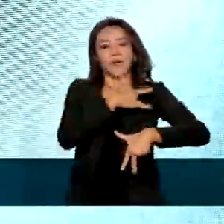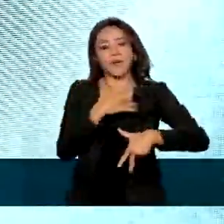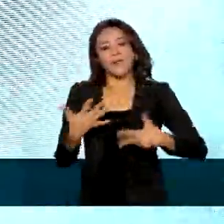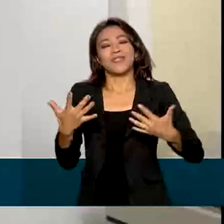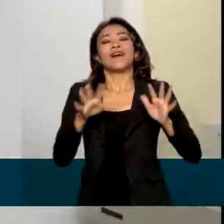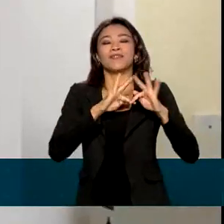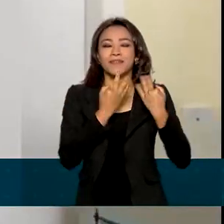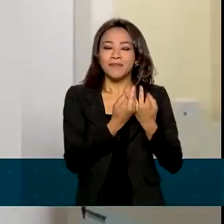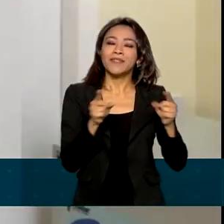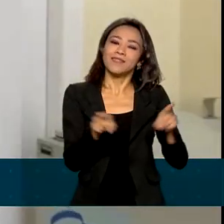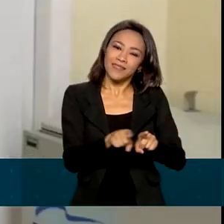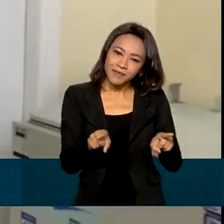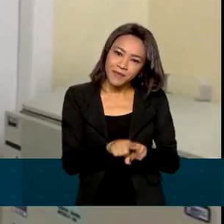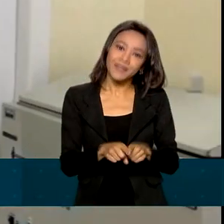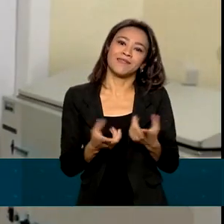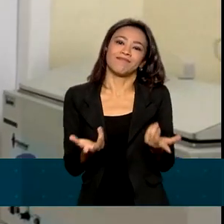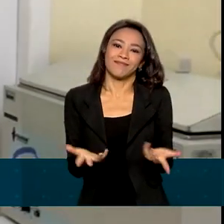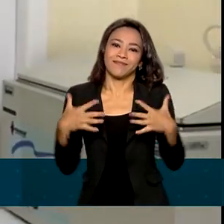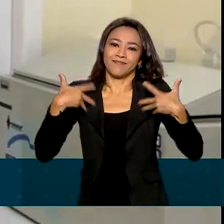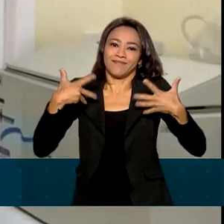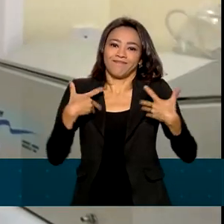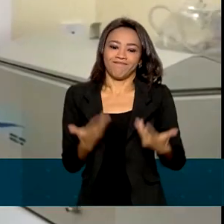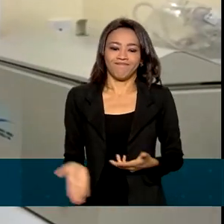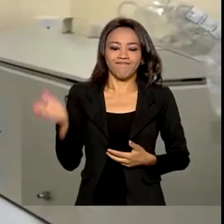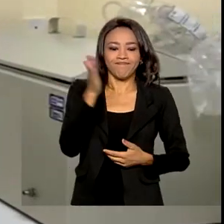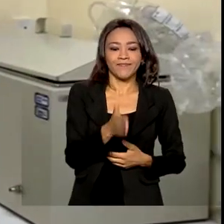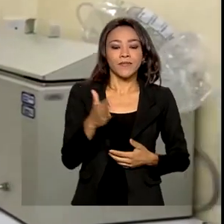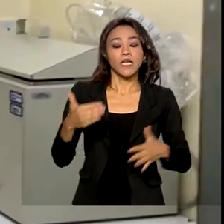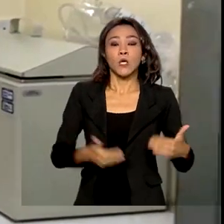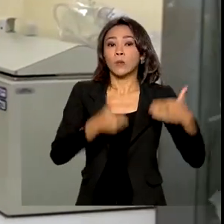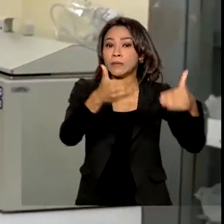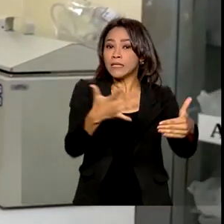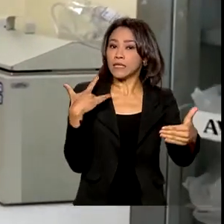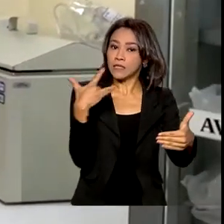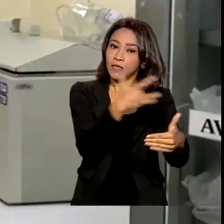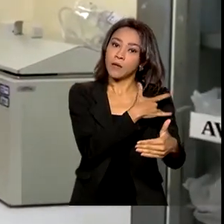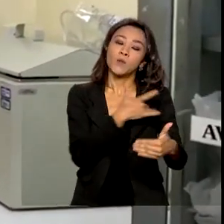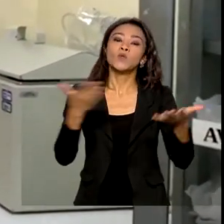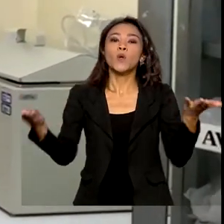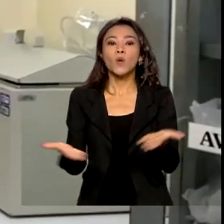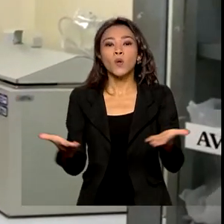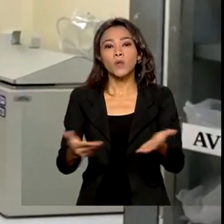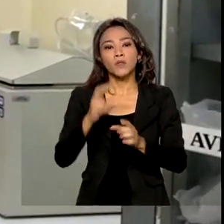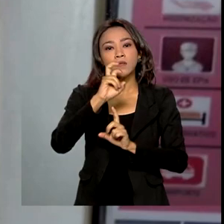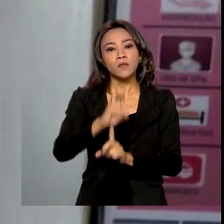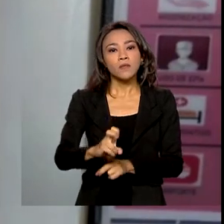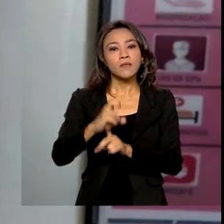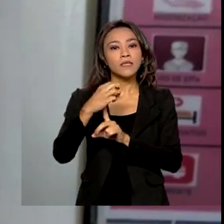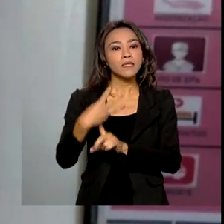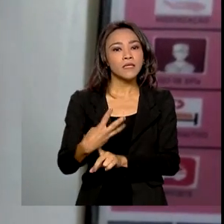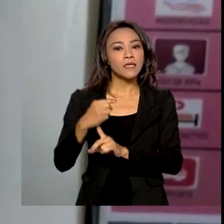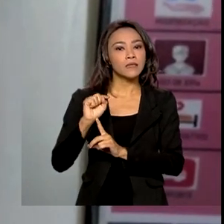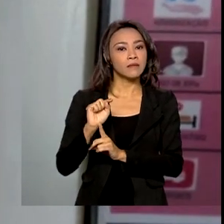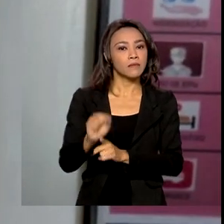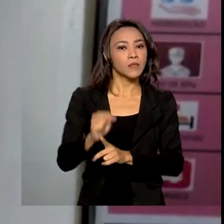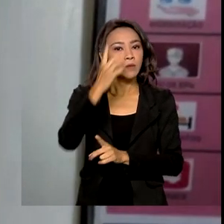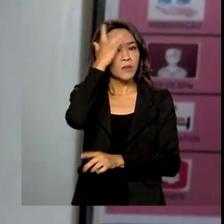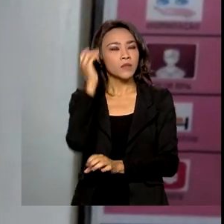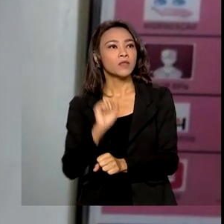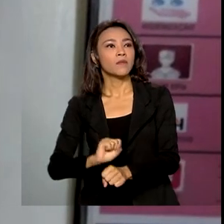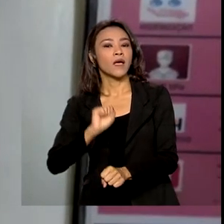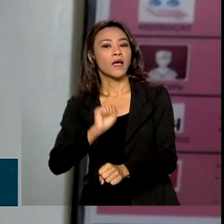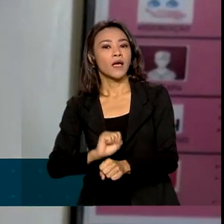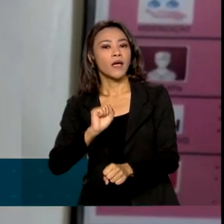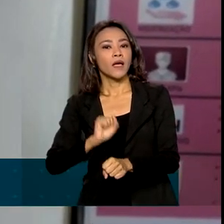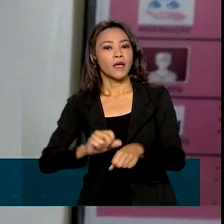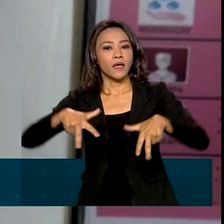essa saúde. De acordo com o Ministério da Saúde, hoje mais de 53 mil pessoas aguardam por um transplante